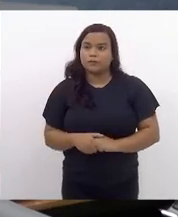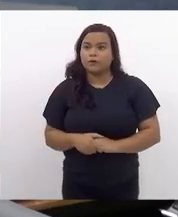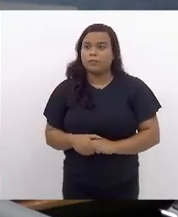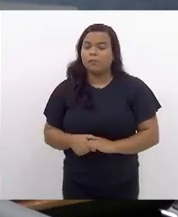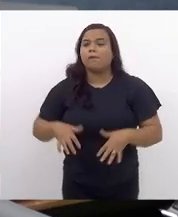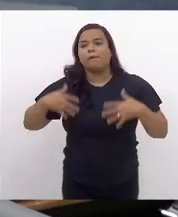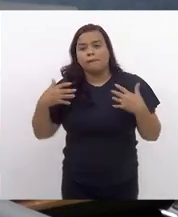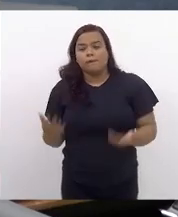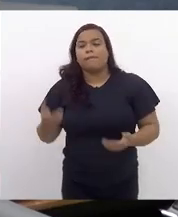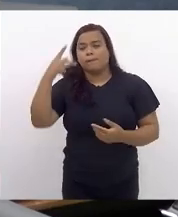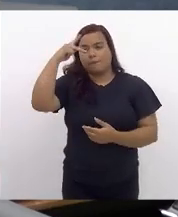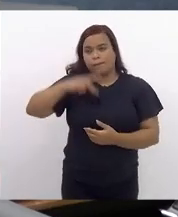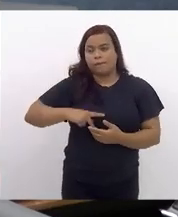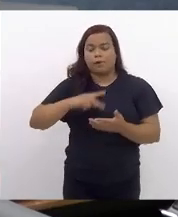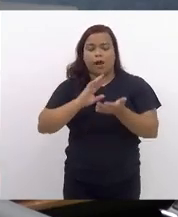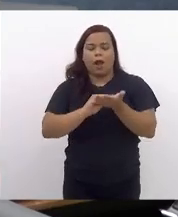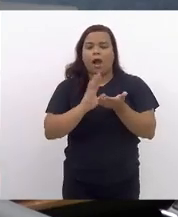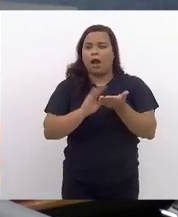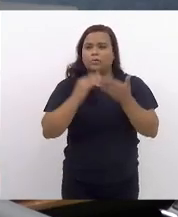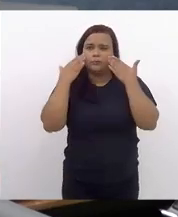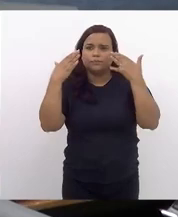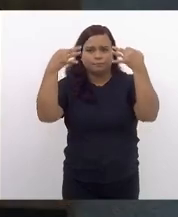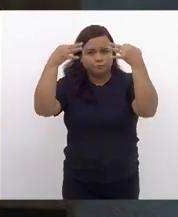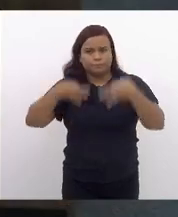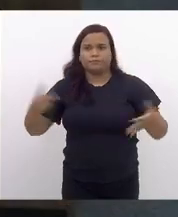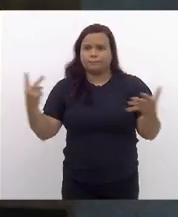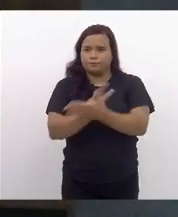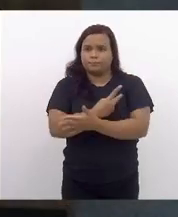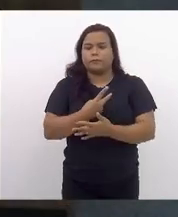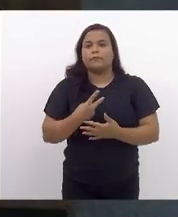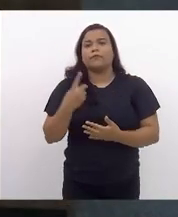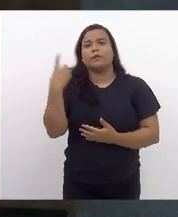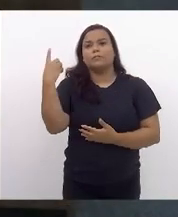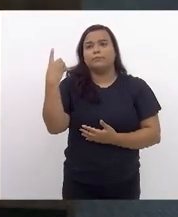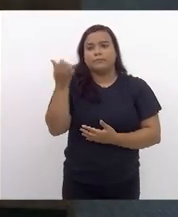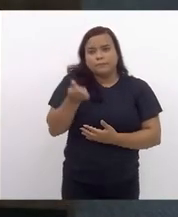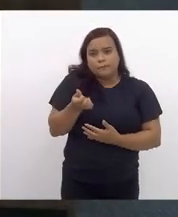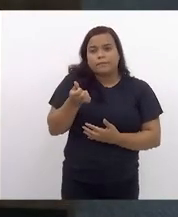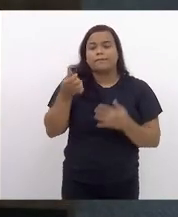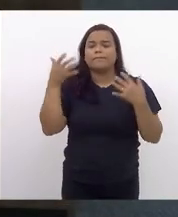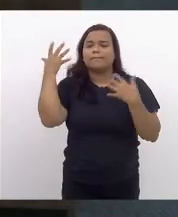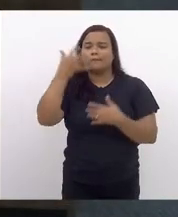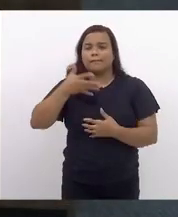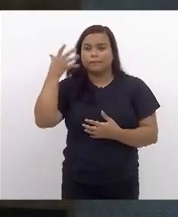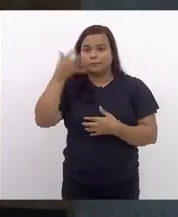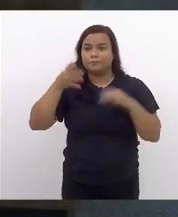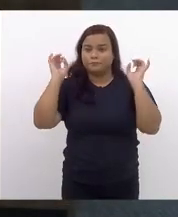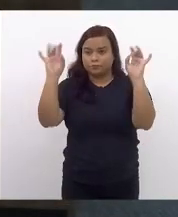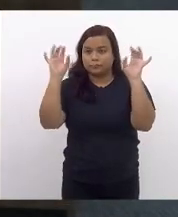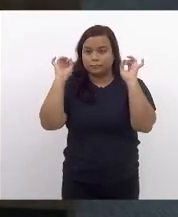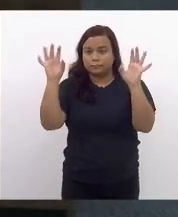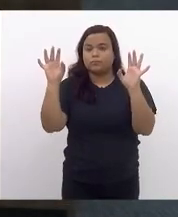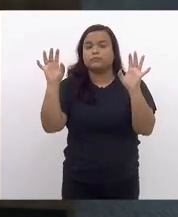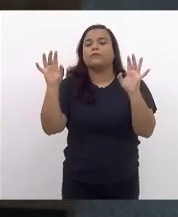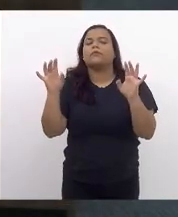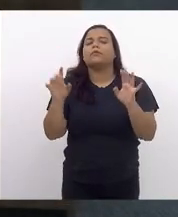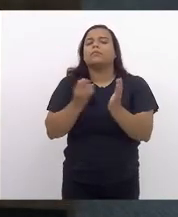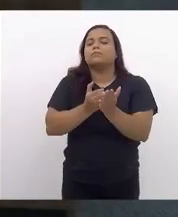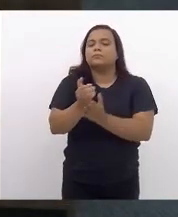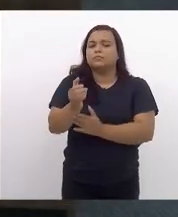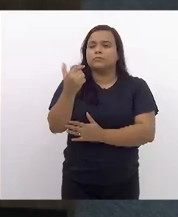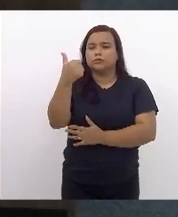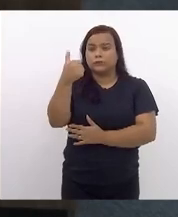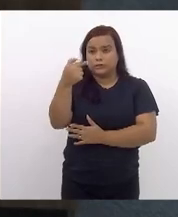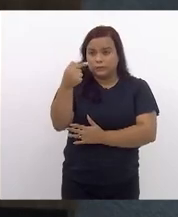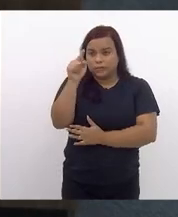Senhora presidenta, a ata reflete com exatidão o ocorrido na 16ª sessão extraordinária, que, iniciada às 17 horas e 7